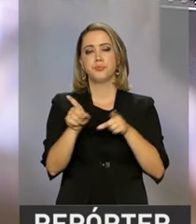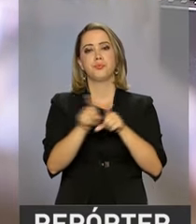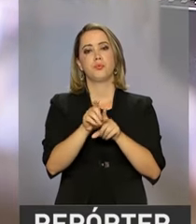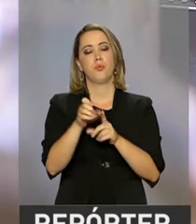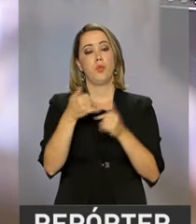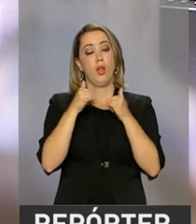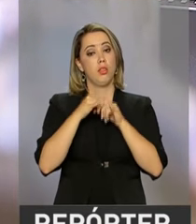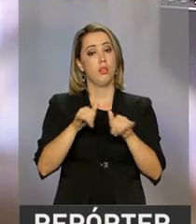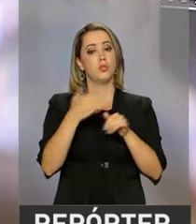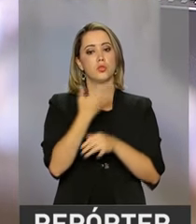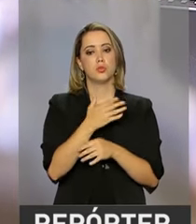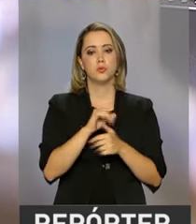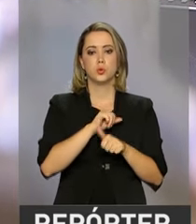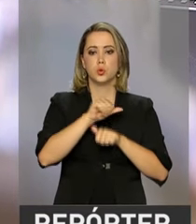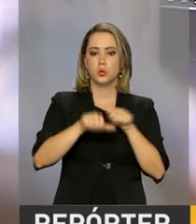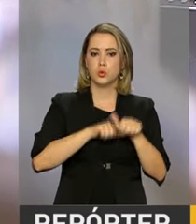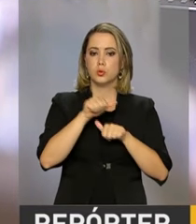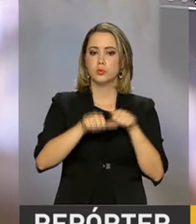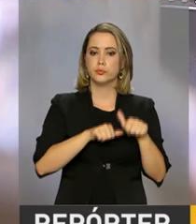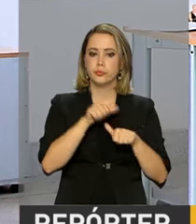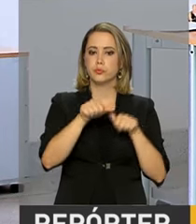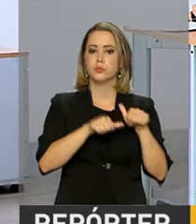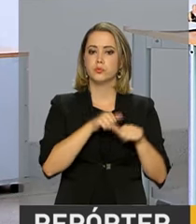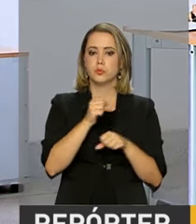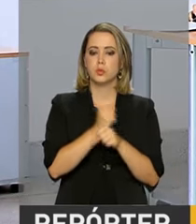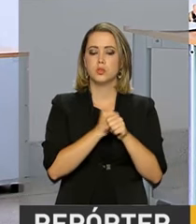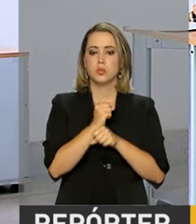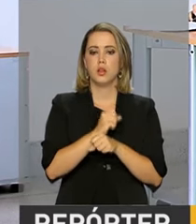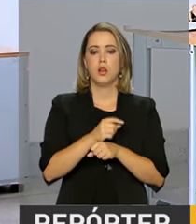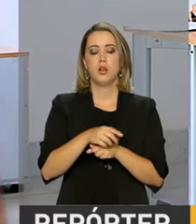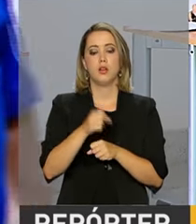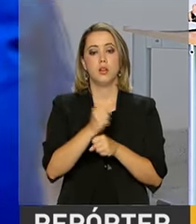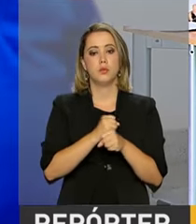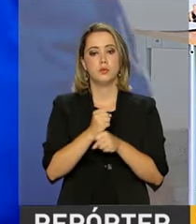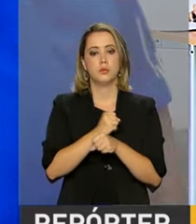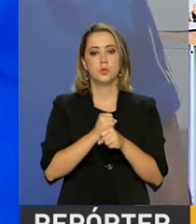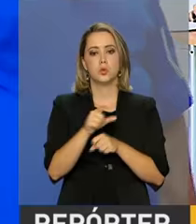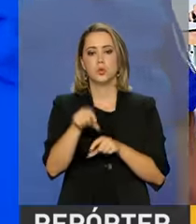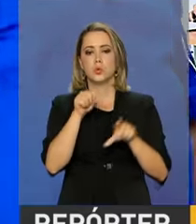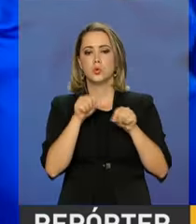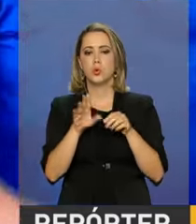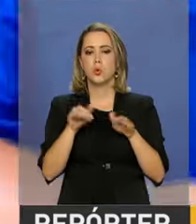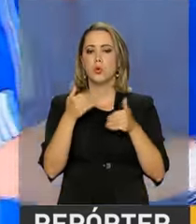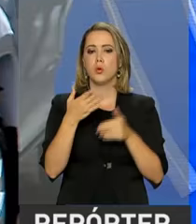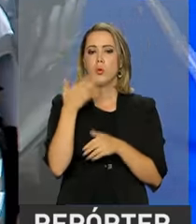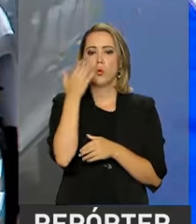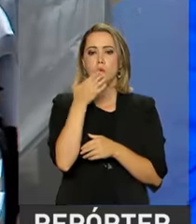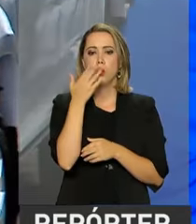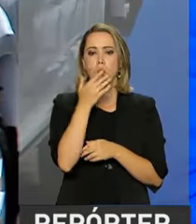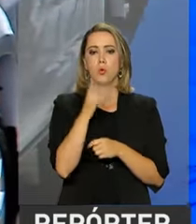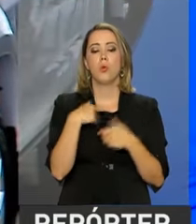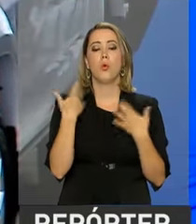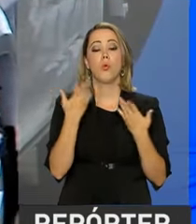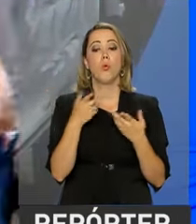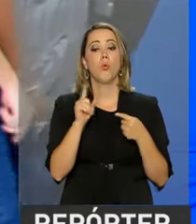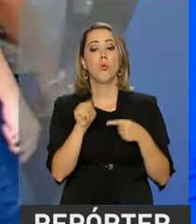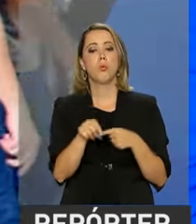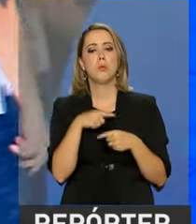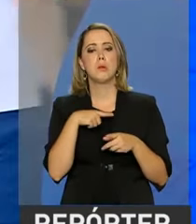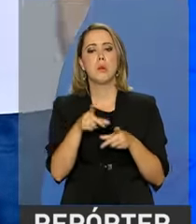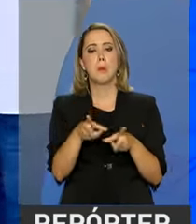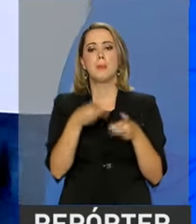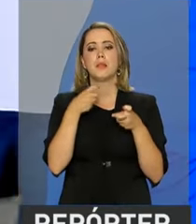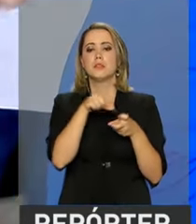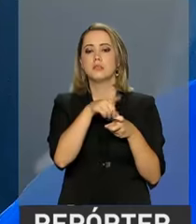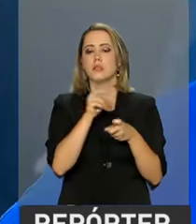O seu Jair troca de carro todos os anos. Além de escolher a cor, o modelo e a potência do veículo, ele sempre presta atenção